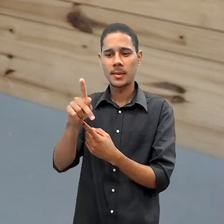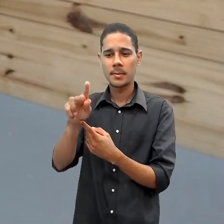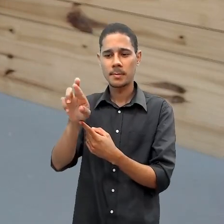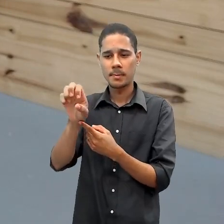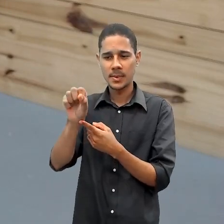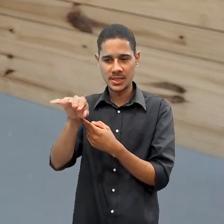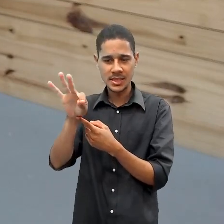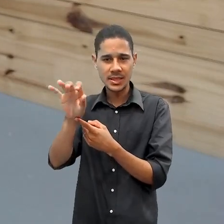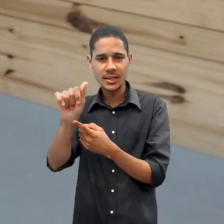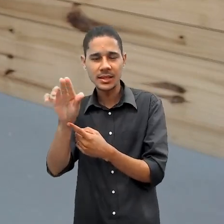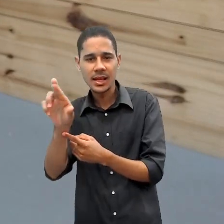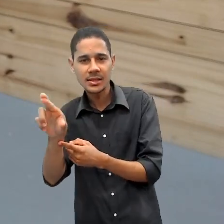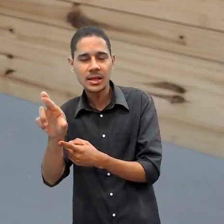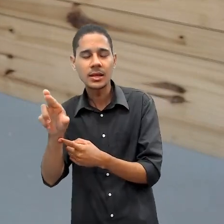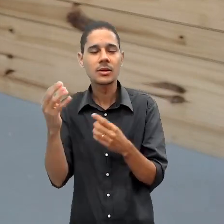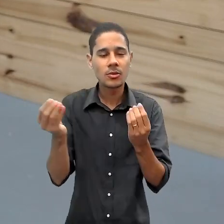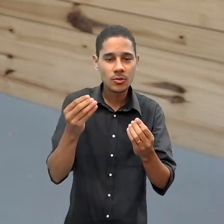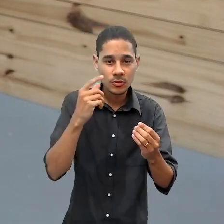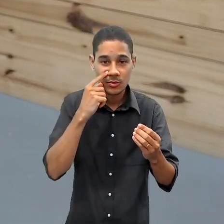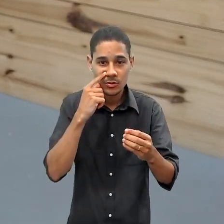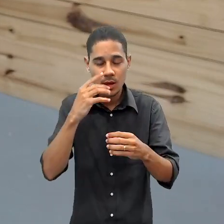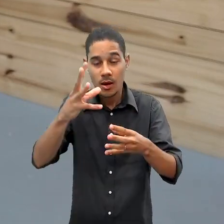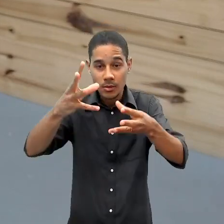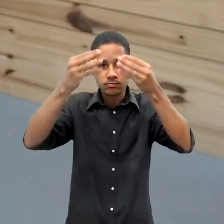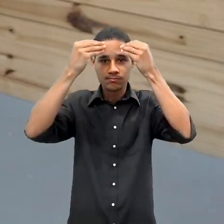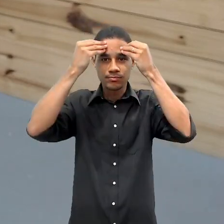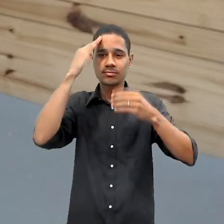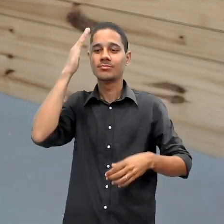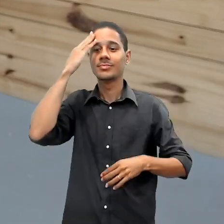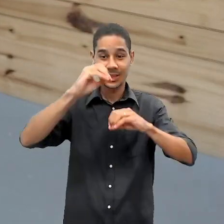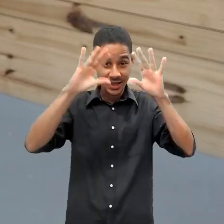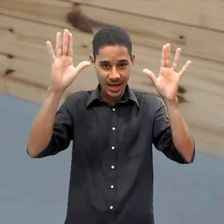máximo possível e possa dispor do espaço da melhor maneira